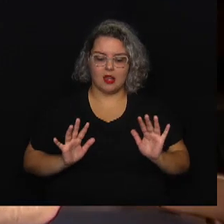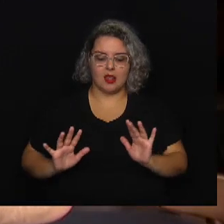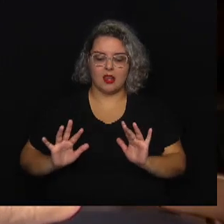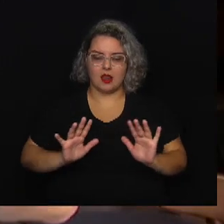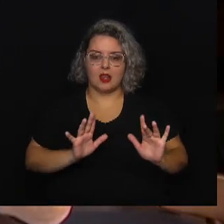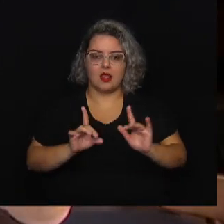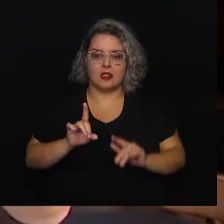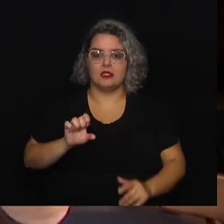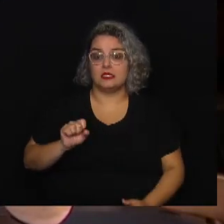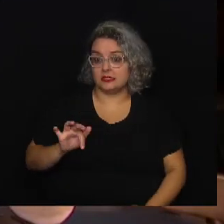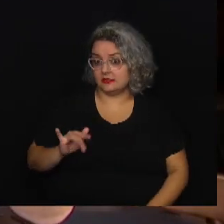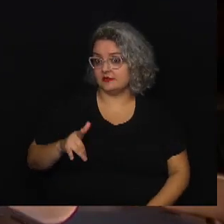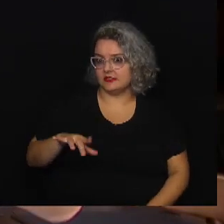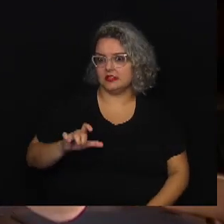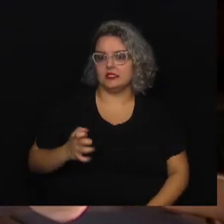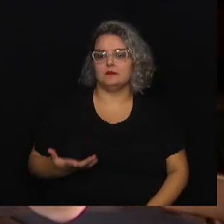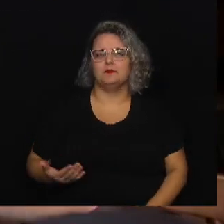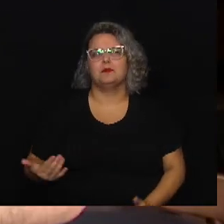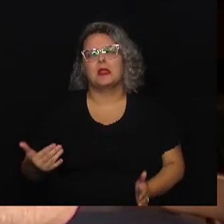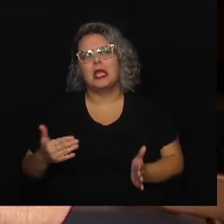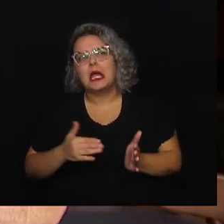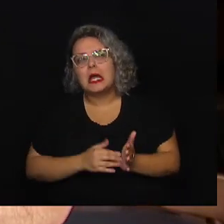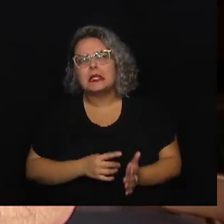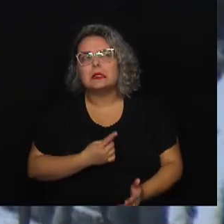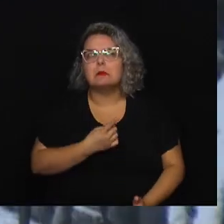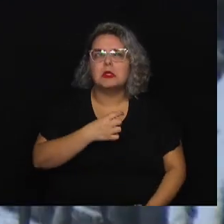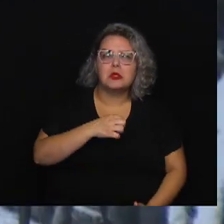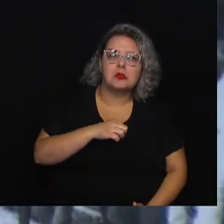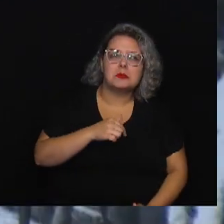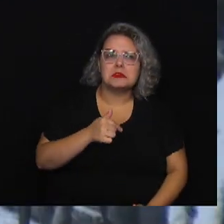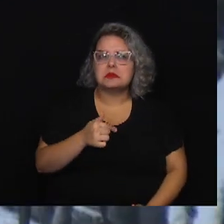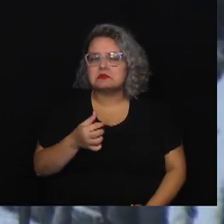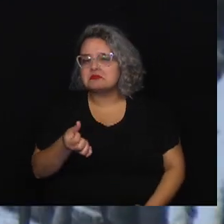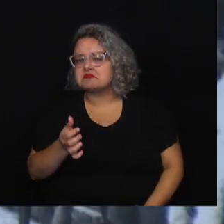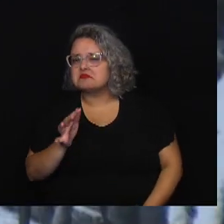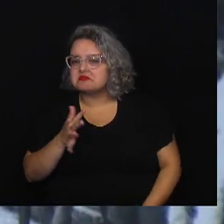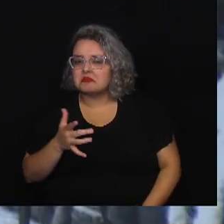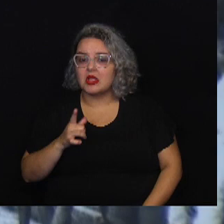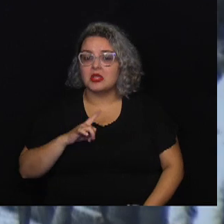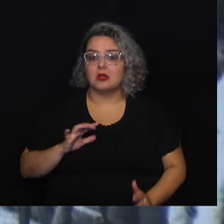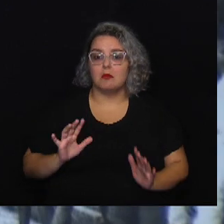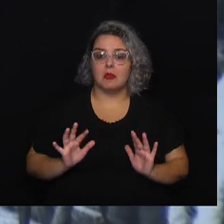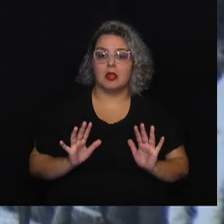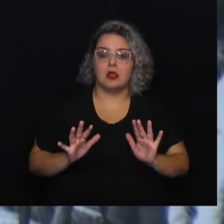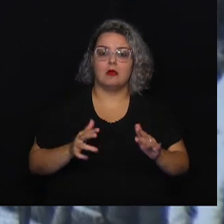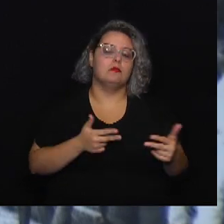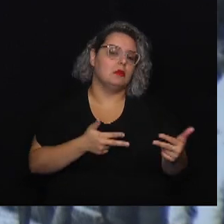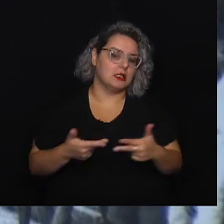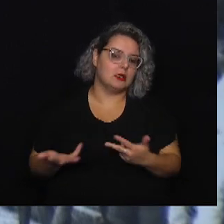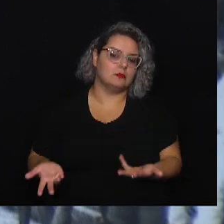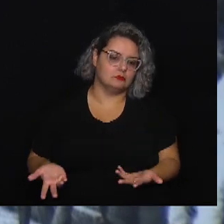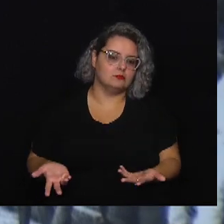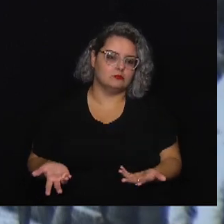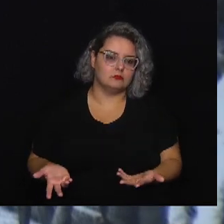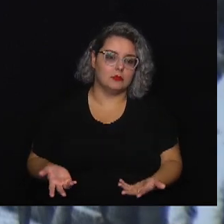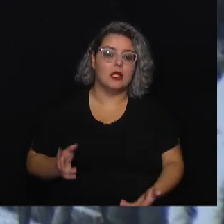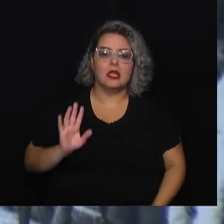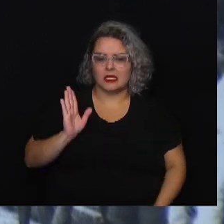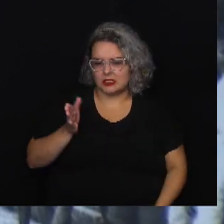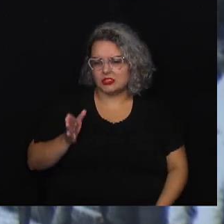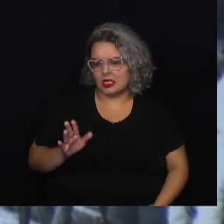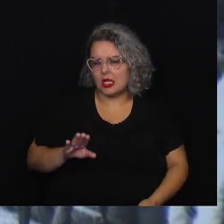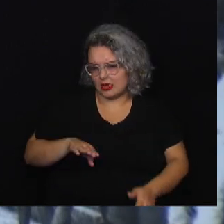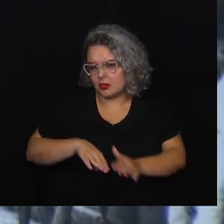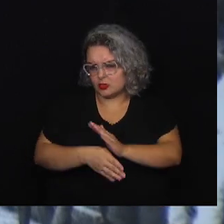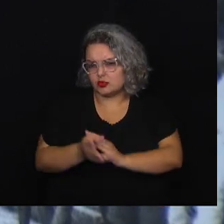de 70 até 76, né, a gente tinha o desfile padrão. Esse desfile que a gente está acostumado